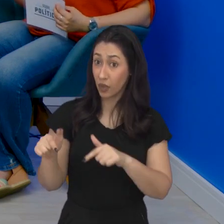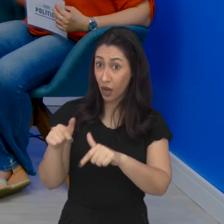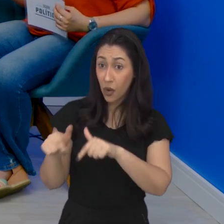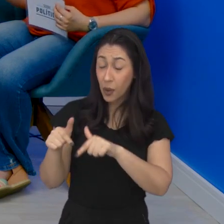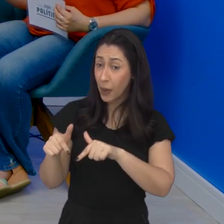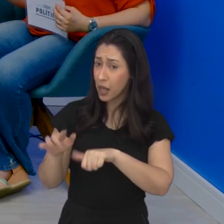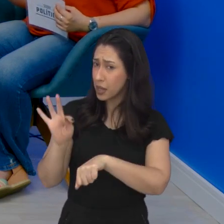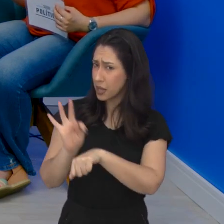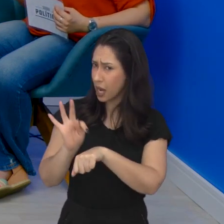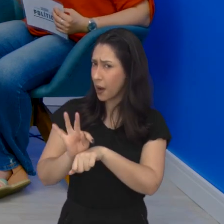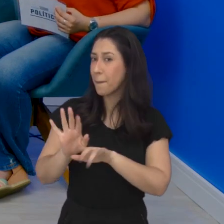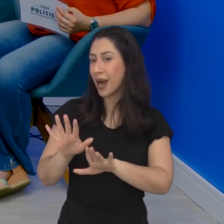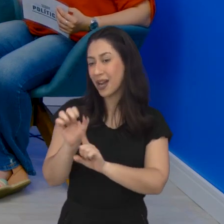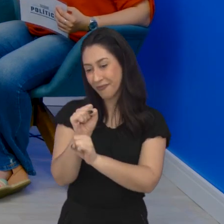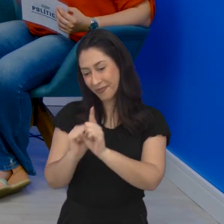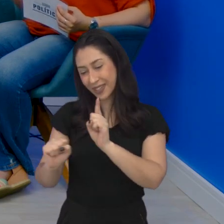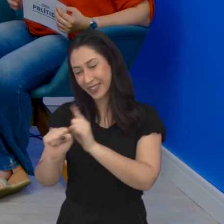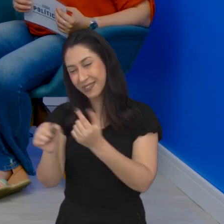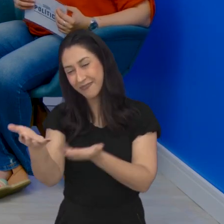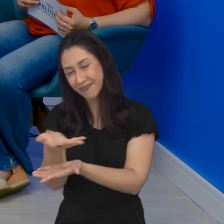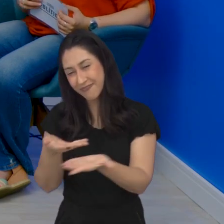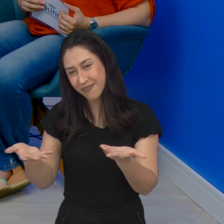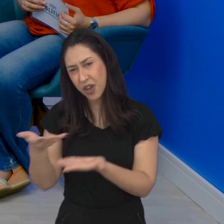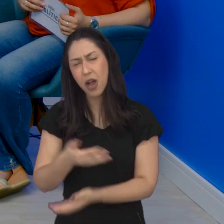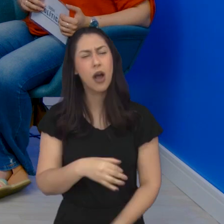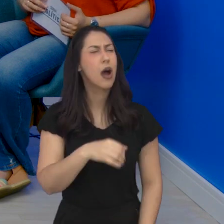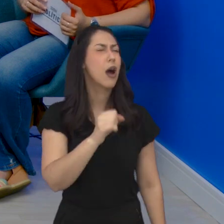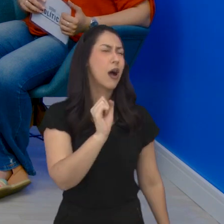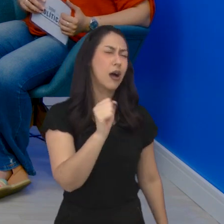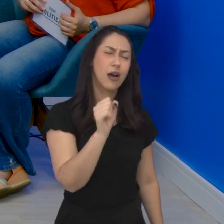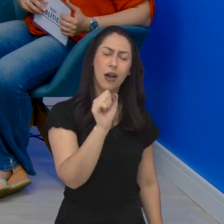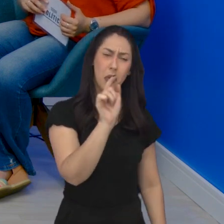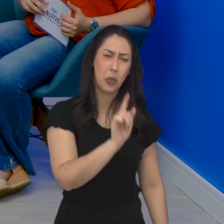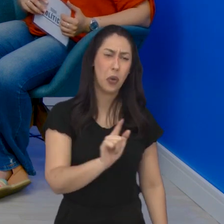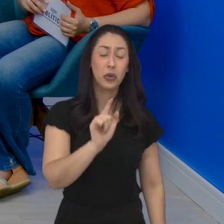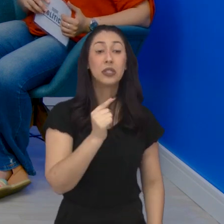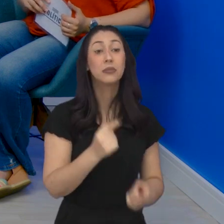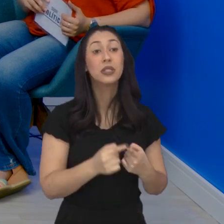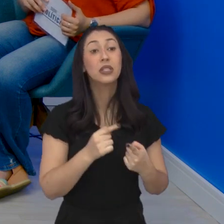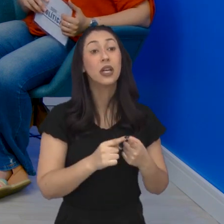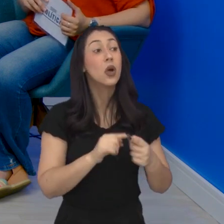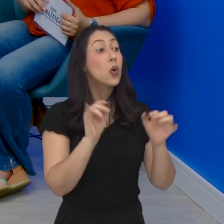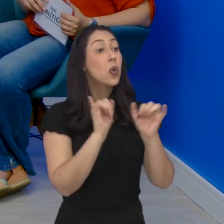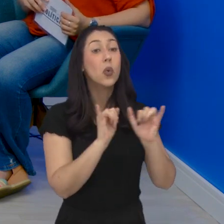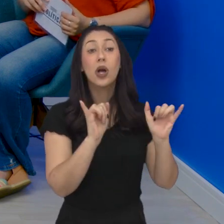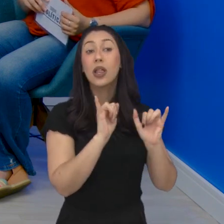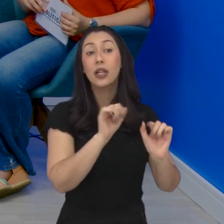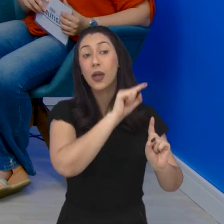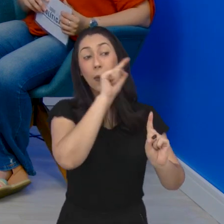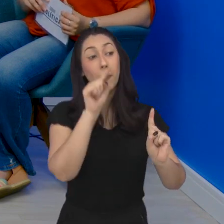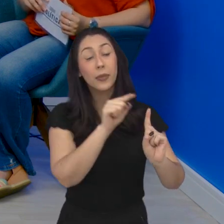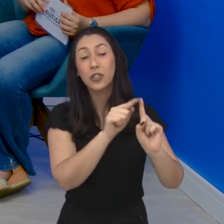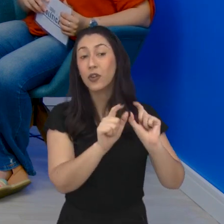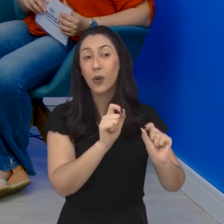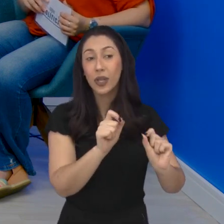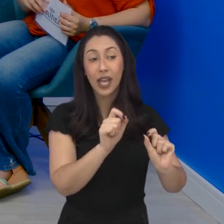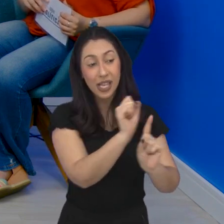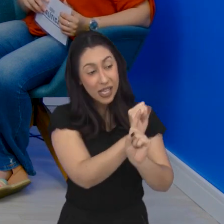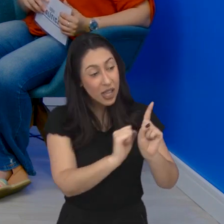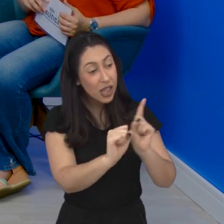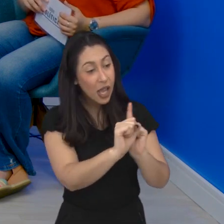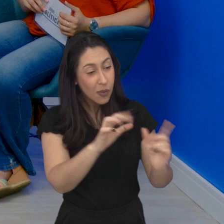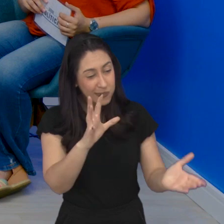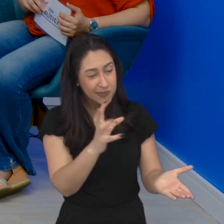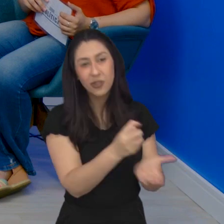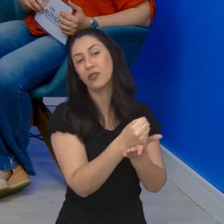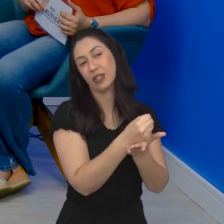trabalho técnico, mas também muito social, né? Sim, com certeza, porque o nosso alerta, a principal objetivo é que a gente tente